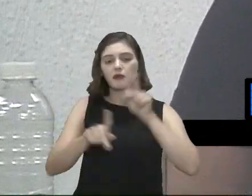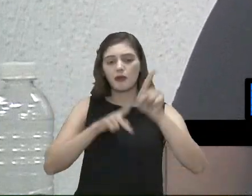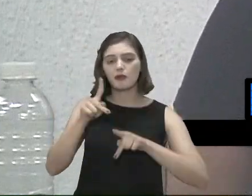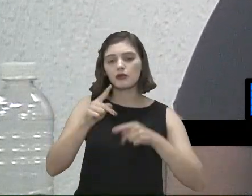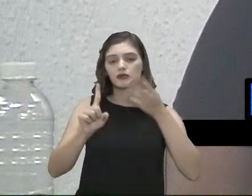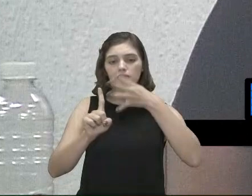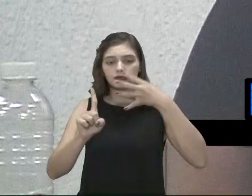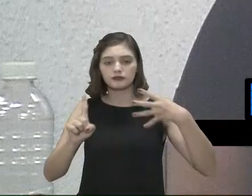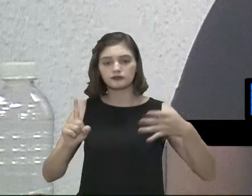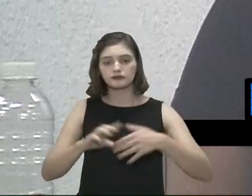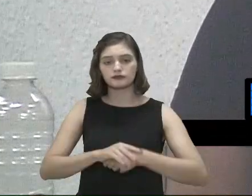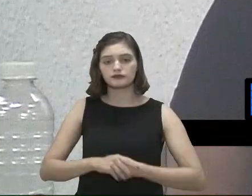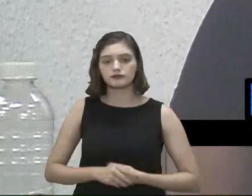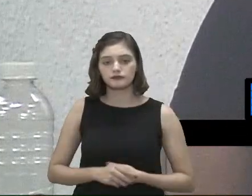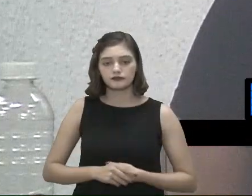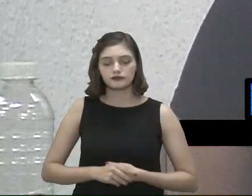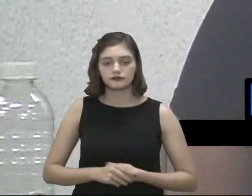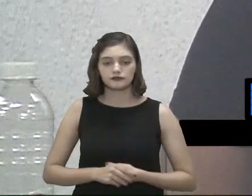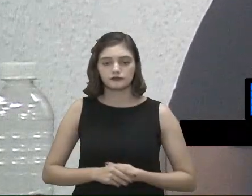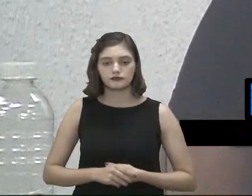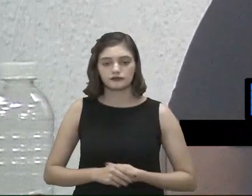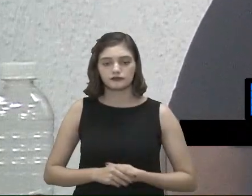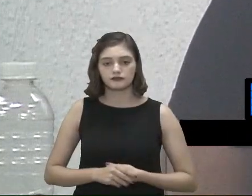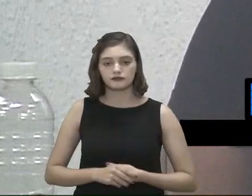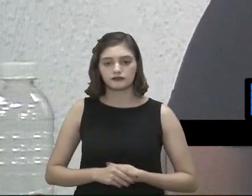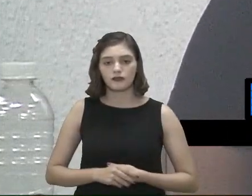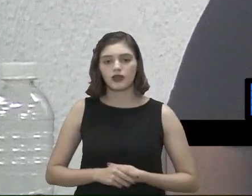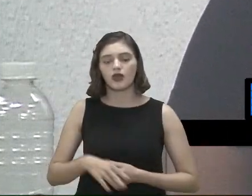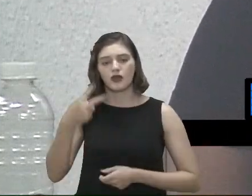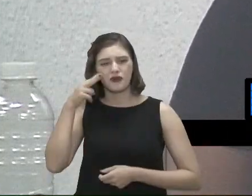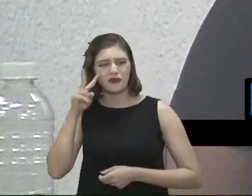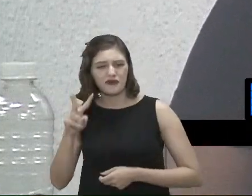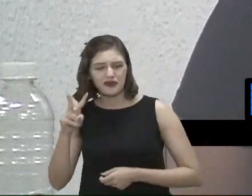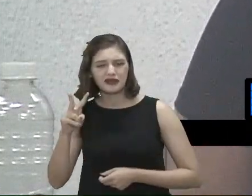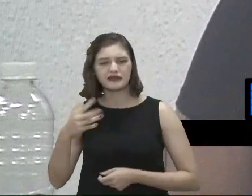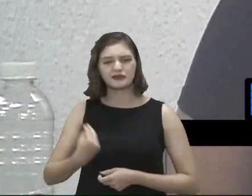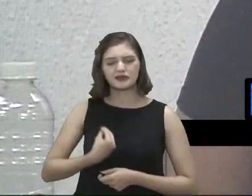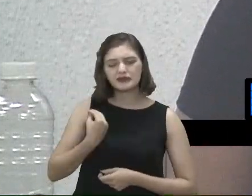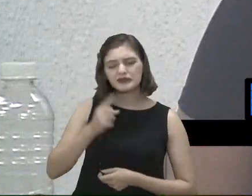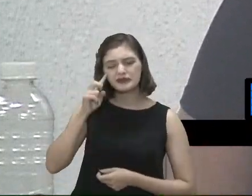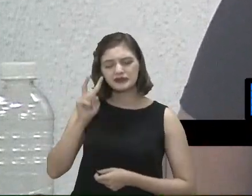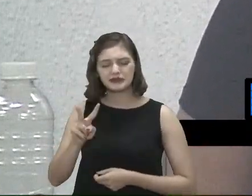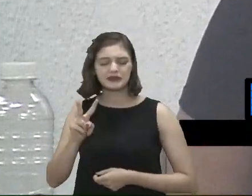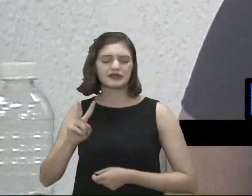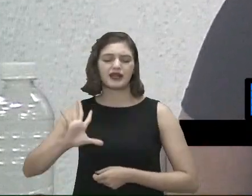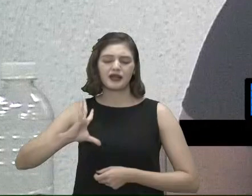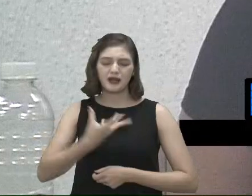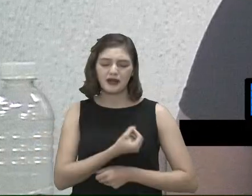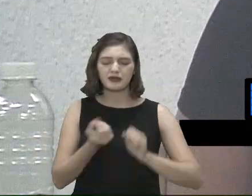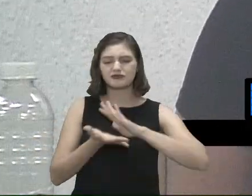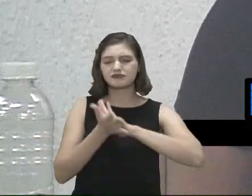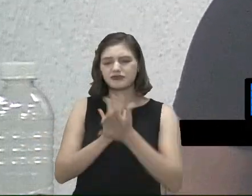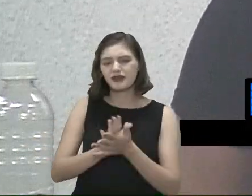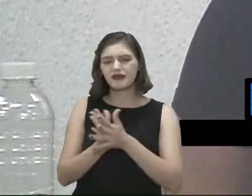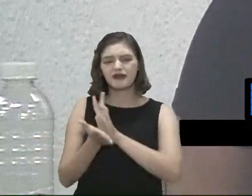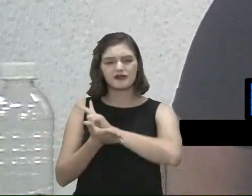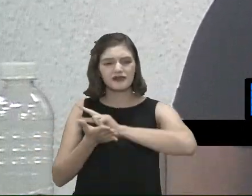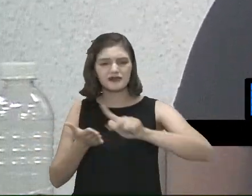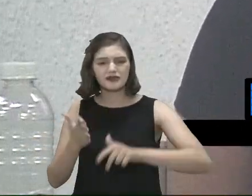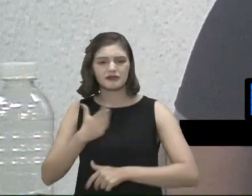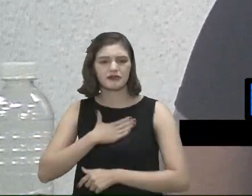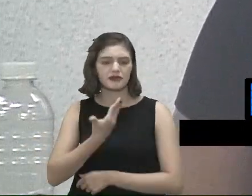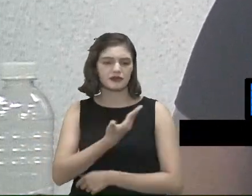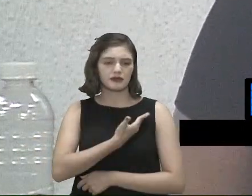LGBT, foi muito. Então, eu vi e presenciei casos de LGBTfobia e de transfobias diversos dos meus